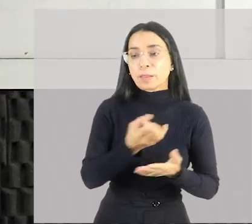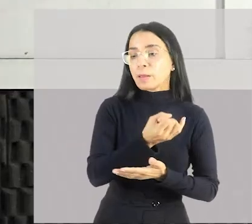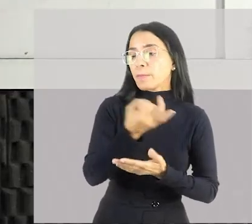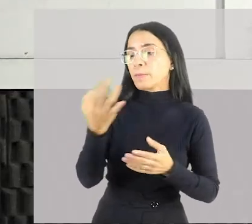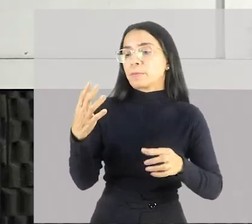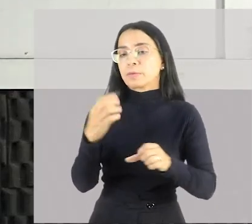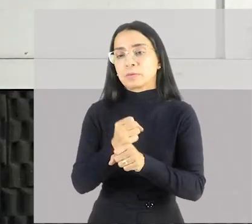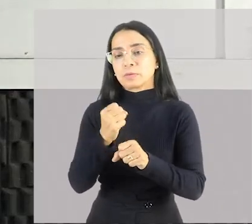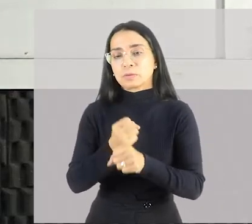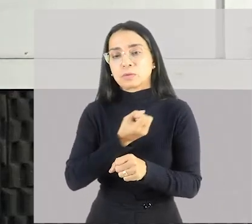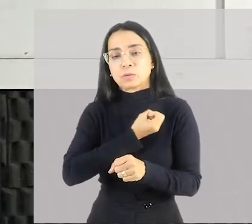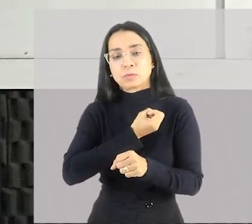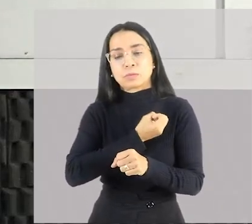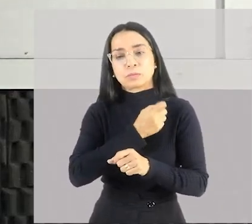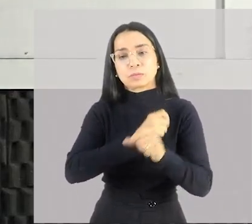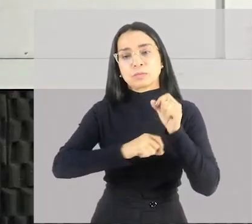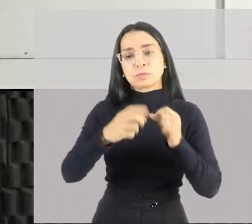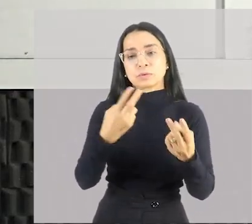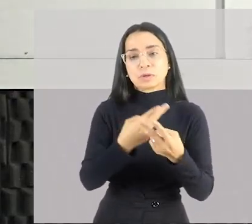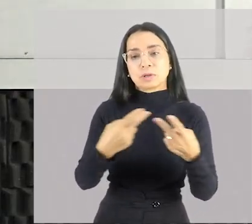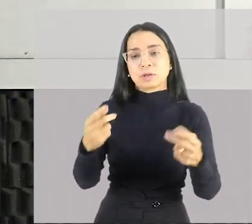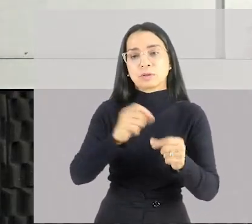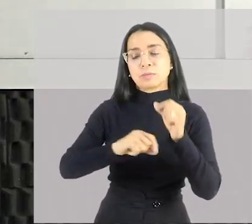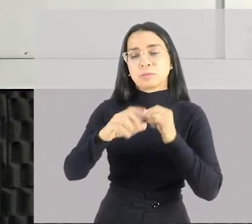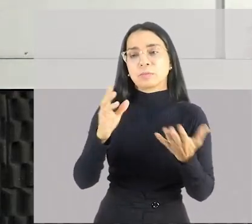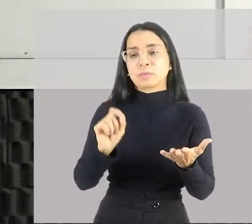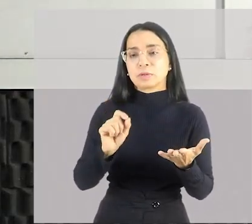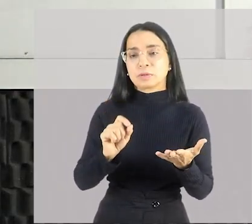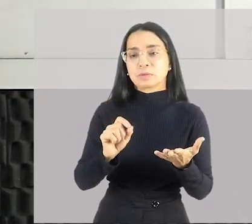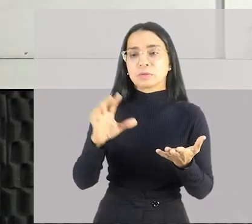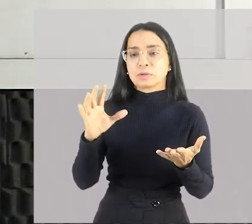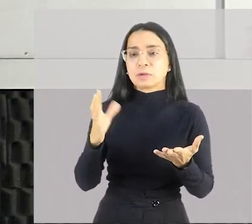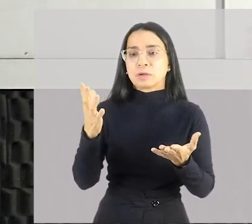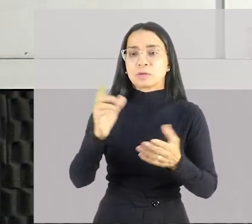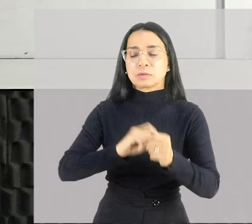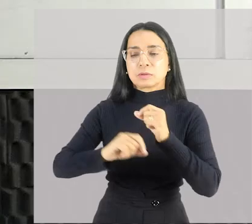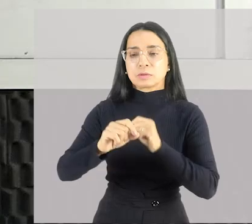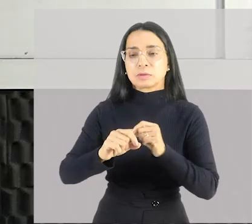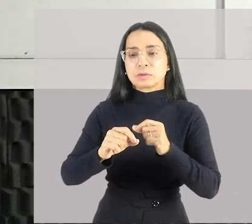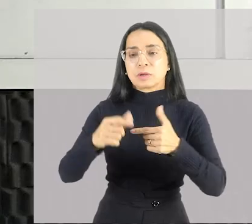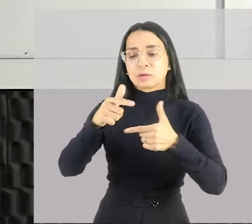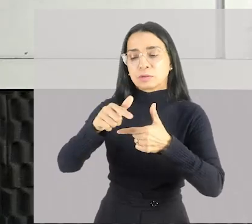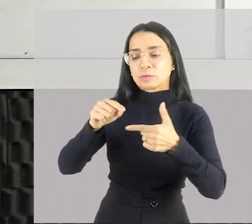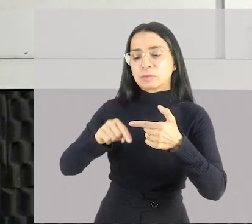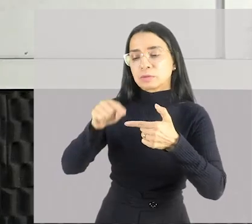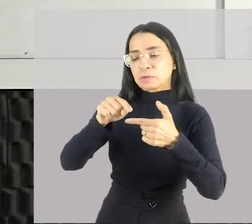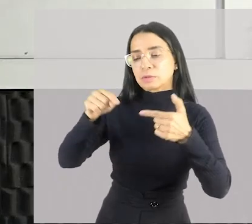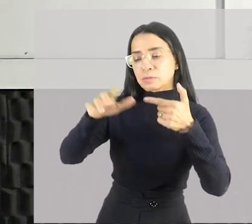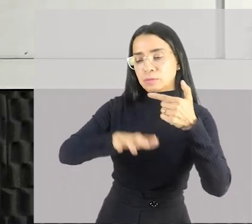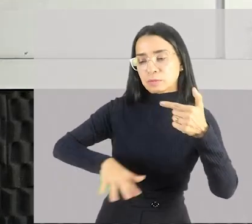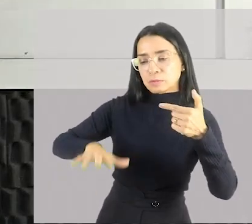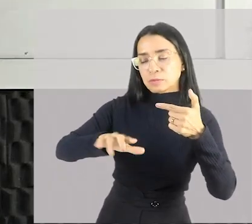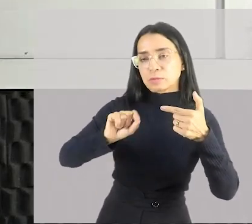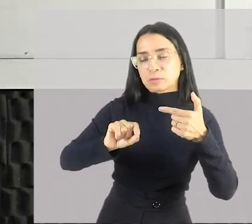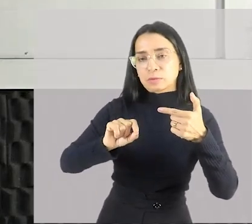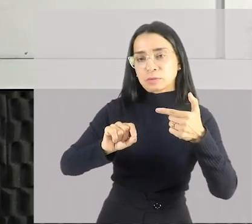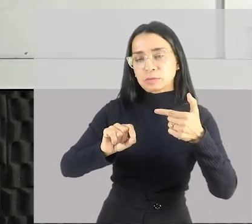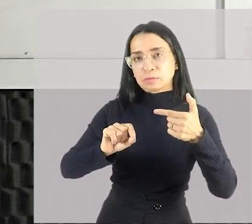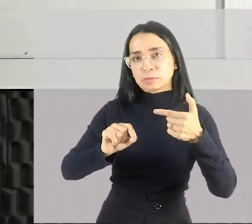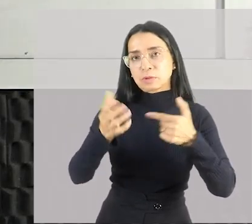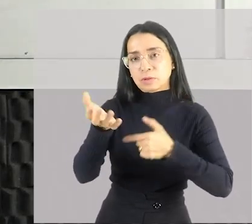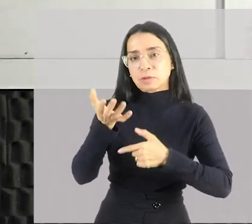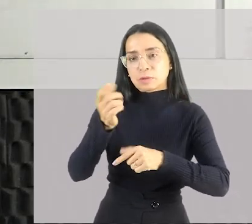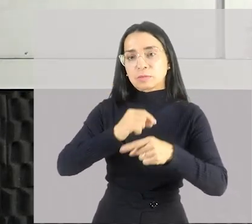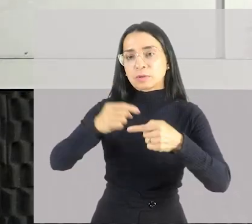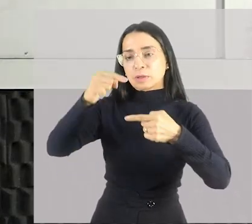número de elementos do meu evento né dividido pelo número de elemento do meu espaço amostral né é o que eu